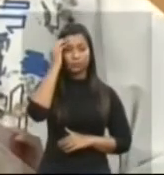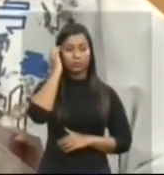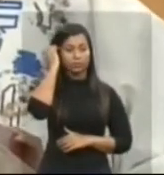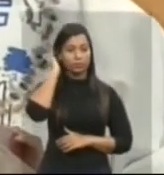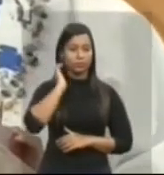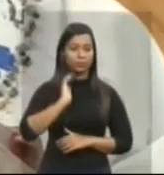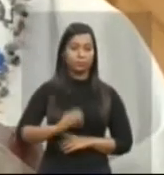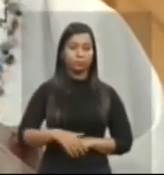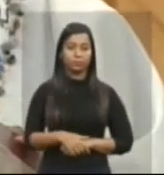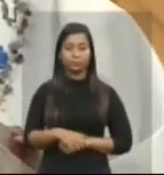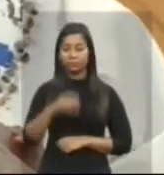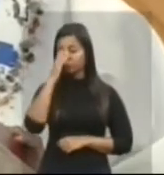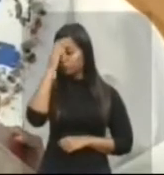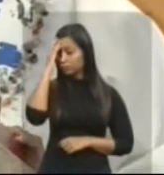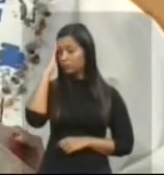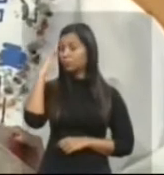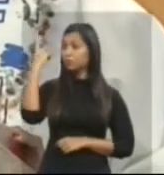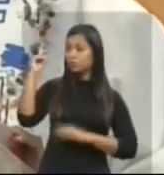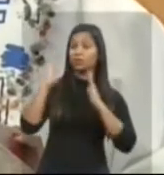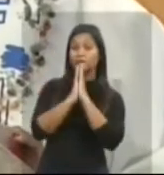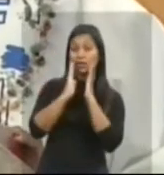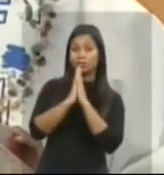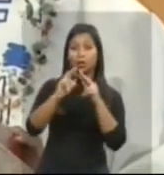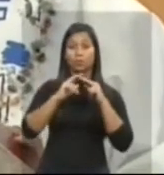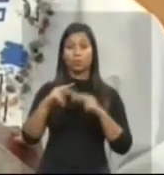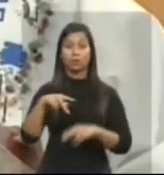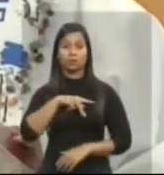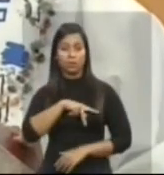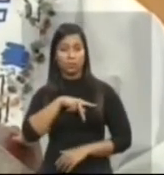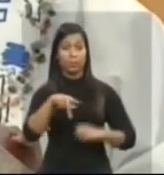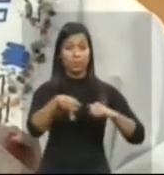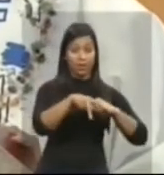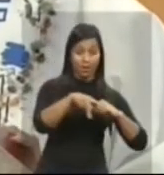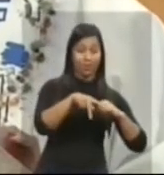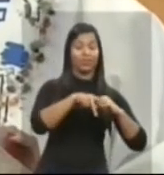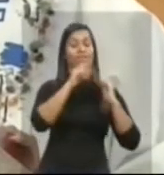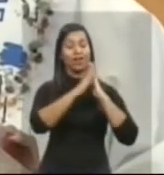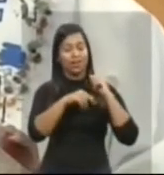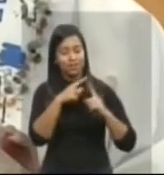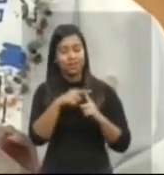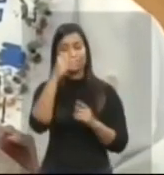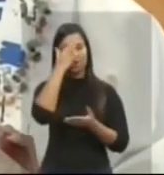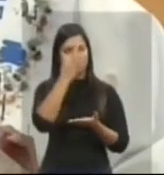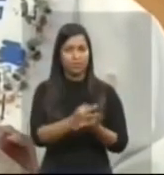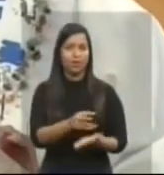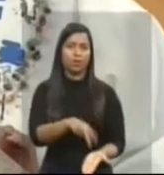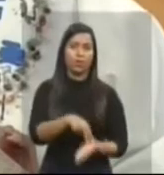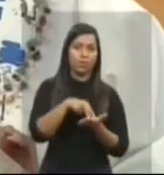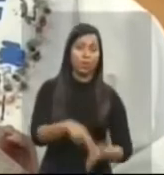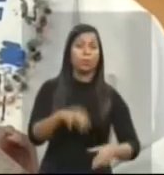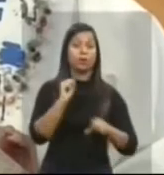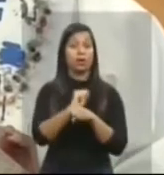Senhor, vós rezastes por Pedro, confirmai a Igreja na fé,